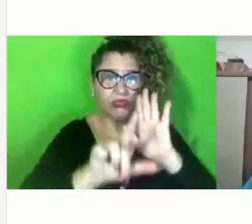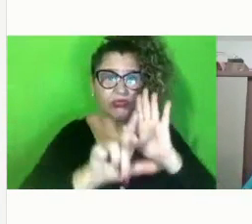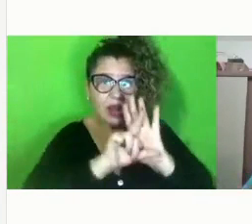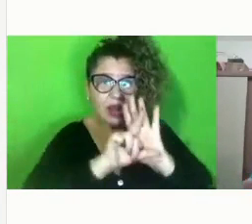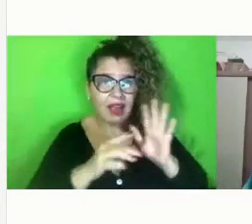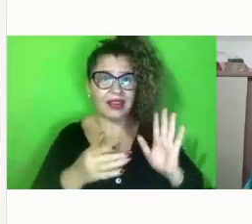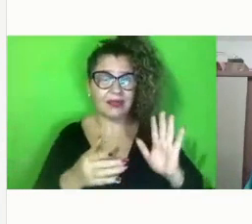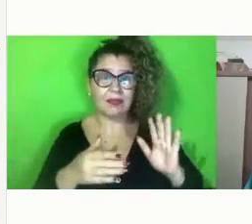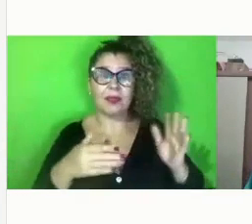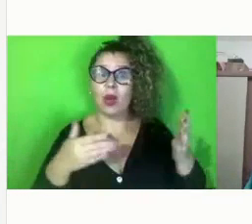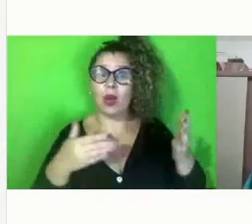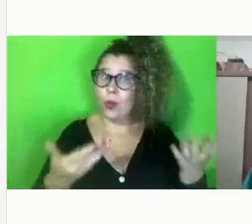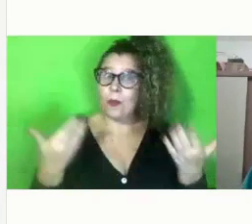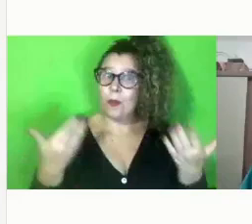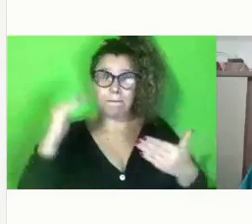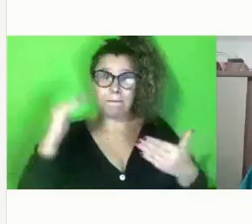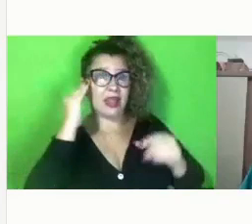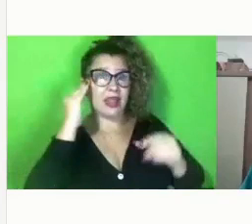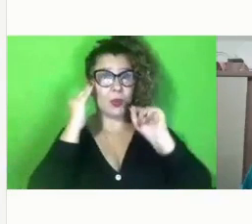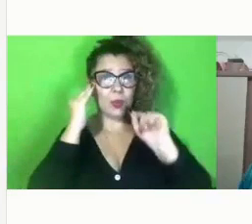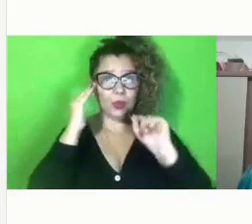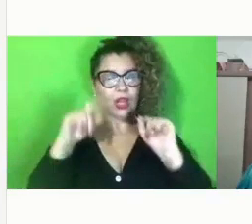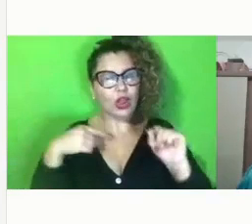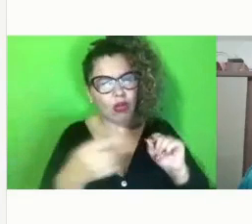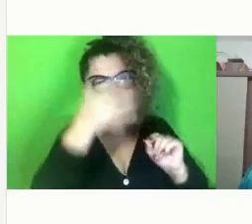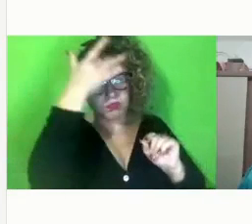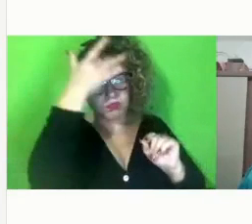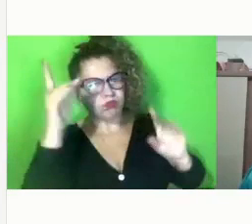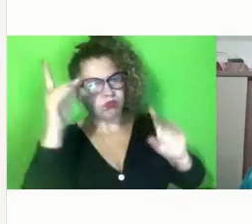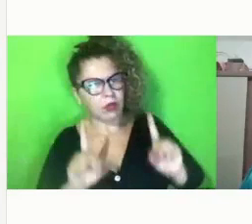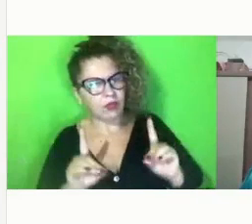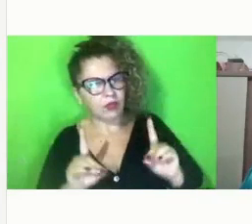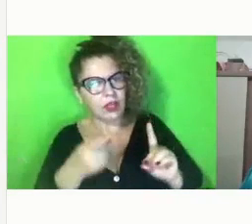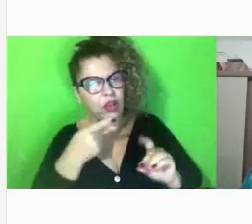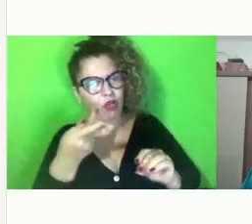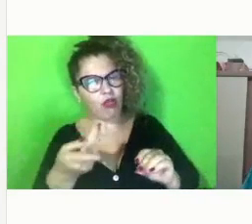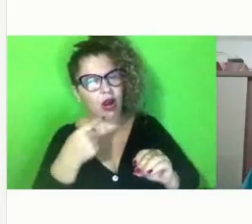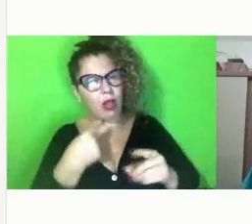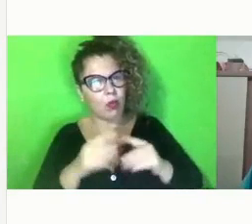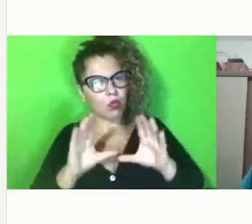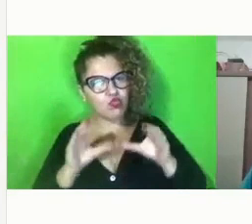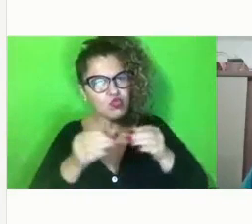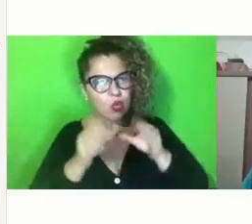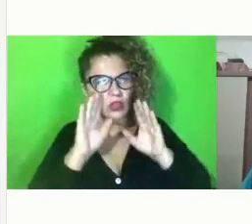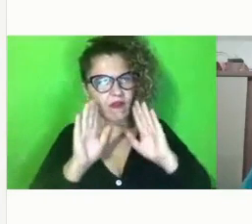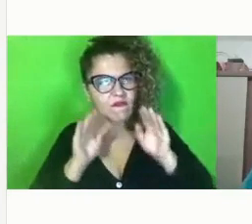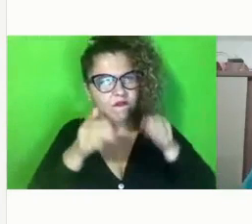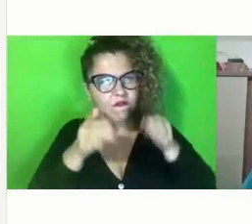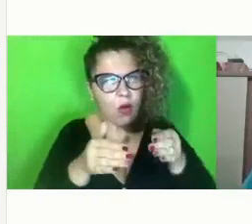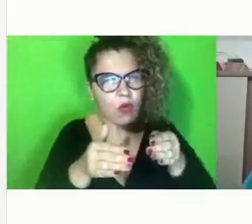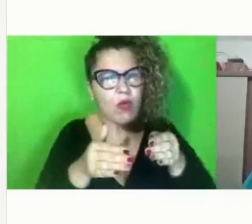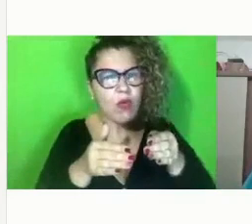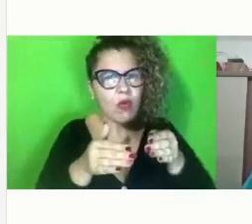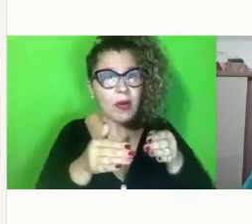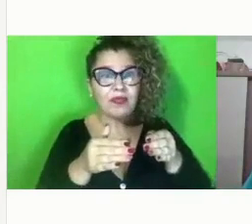nós temos, da nossa parte, enquanto pessoa com deficiência, e eu falo que o conselho é o foco disso aí, nós